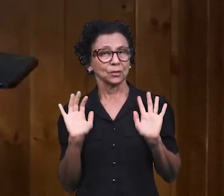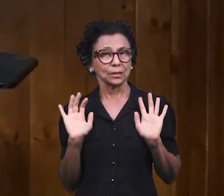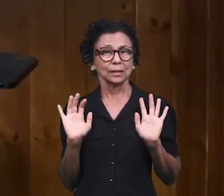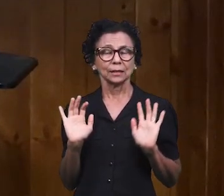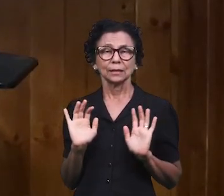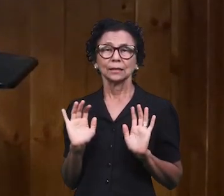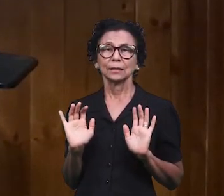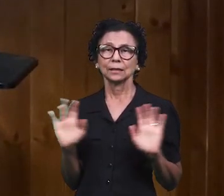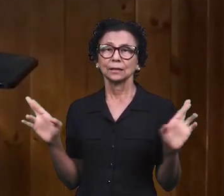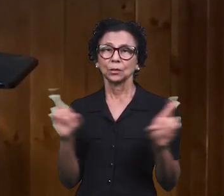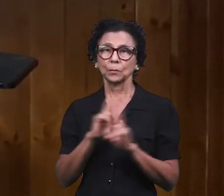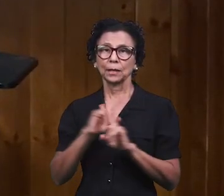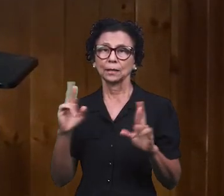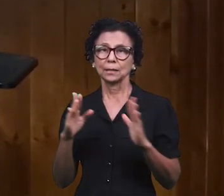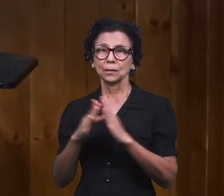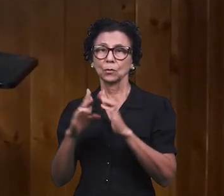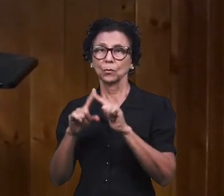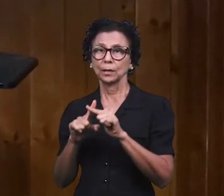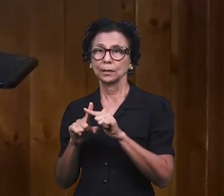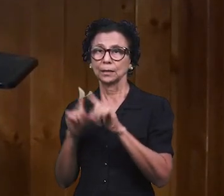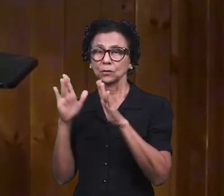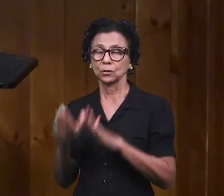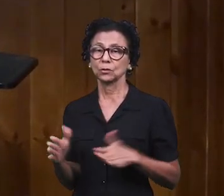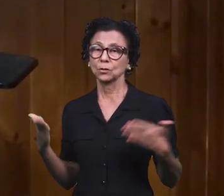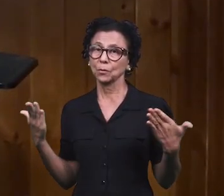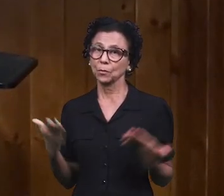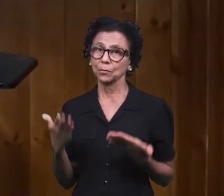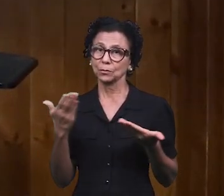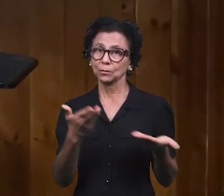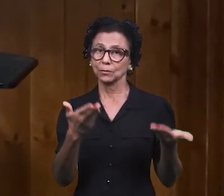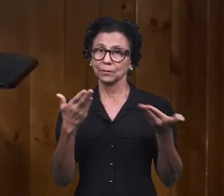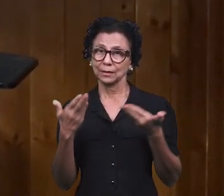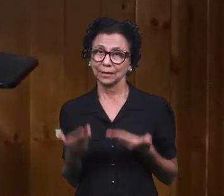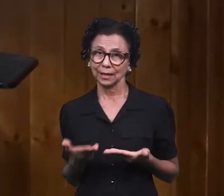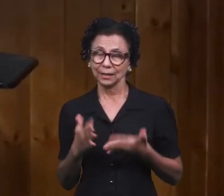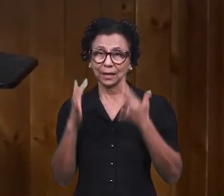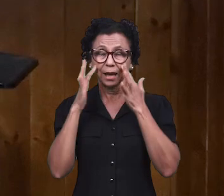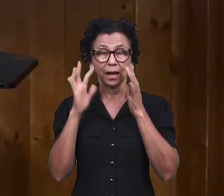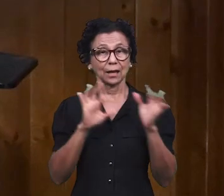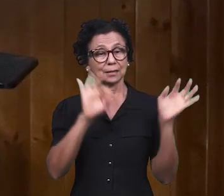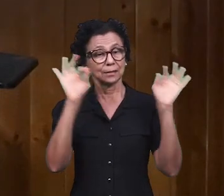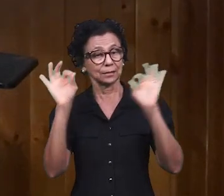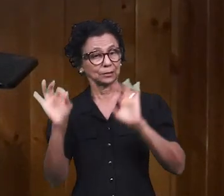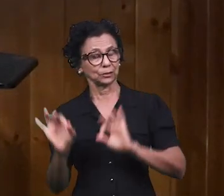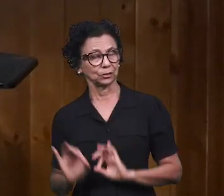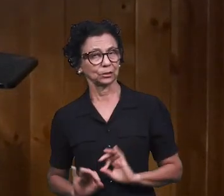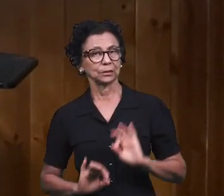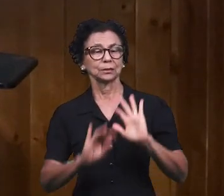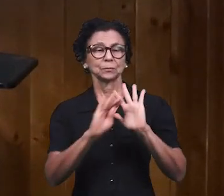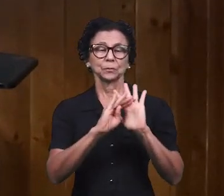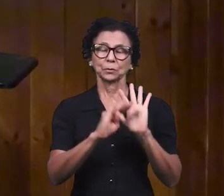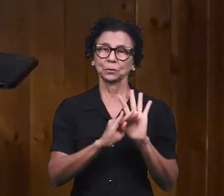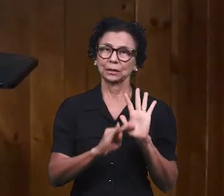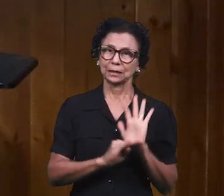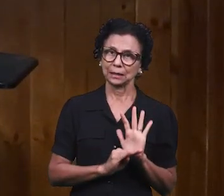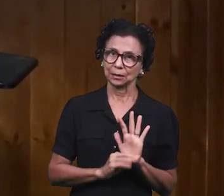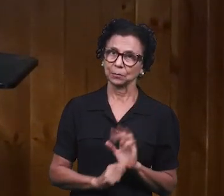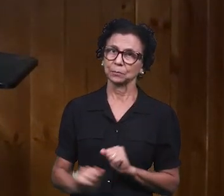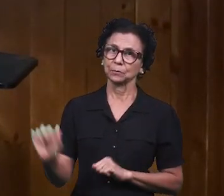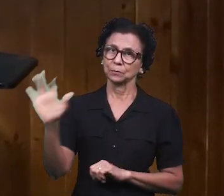igreja. Então, você está convidado a participar não só deste programa, quando nós daremos um